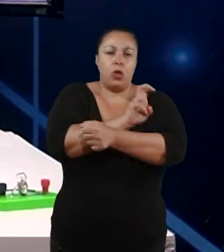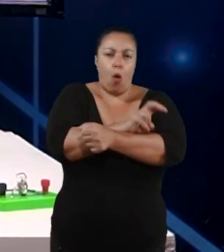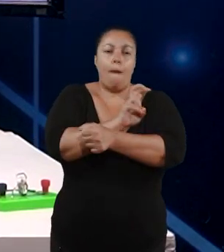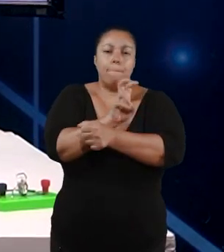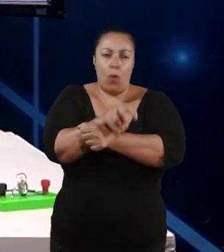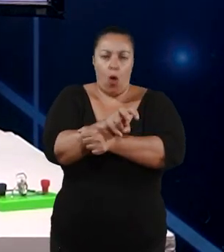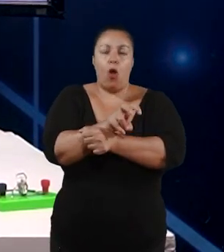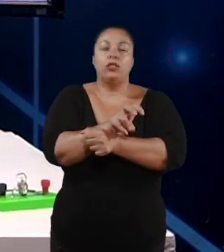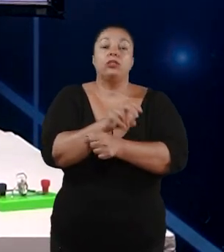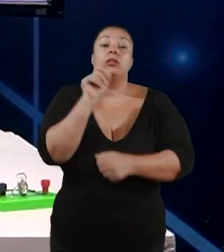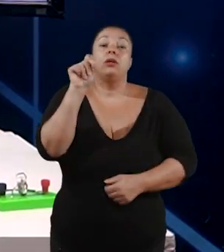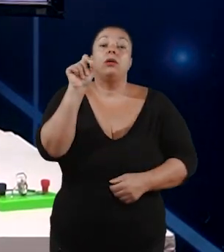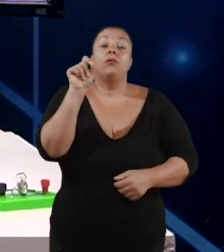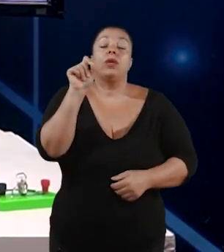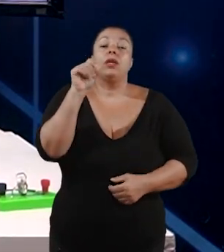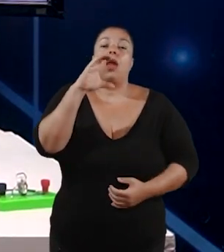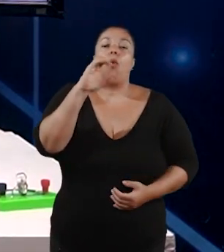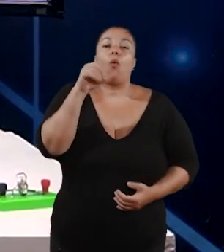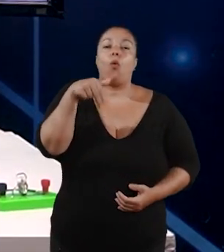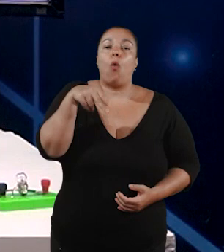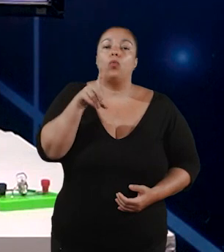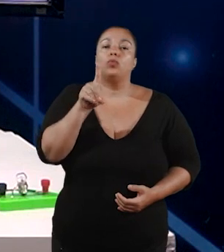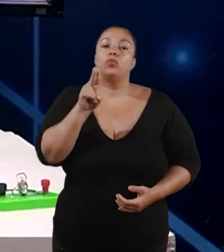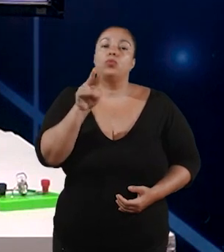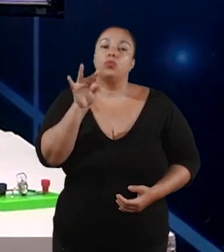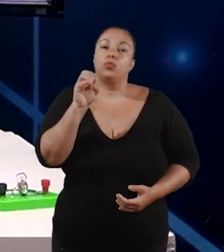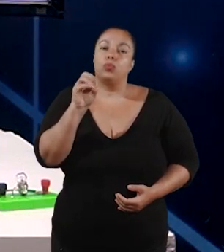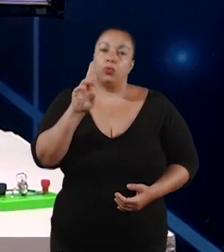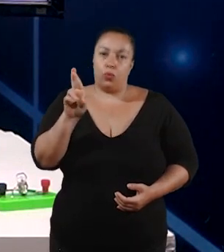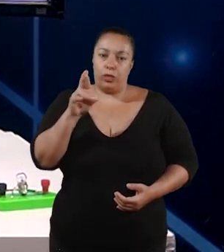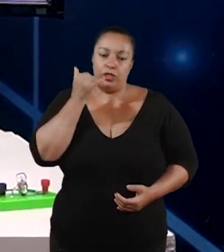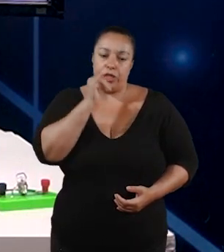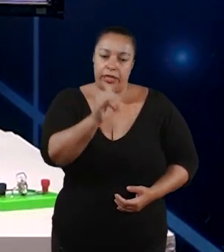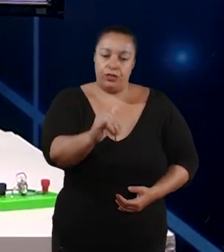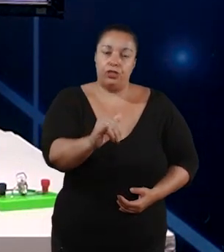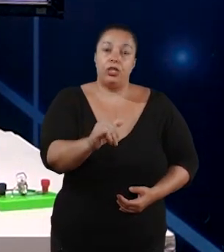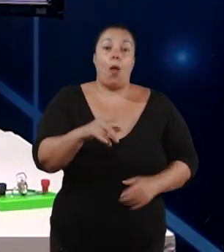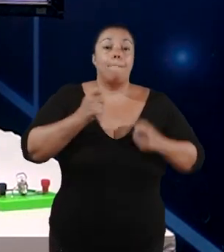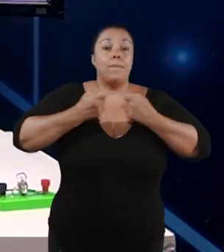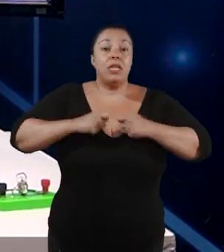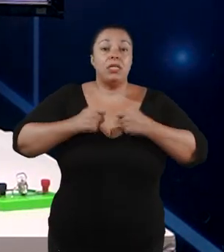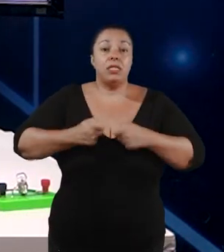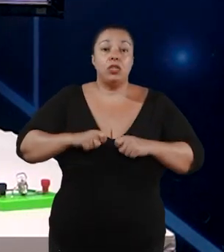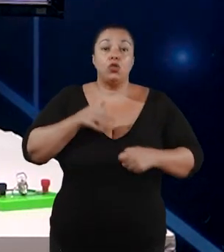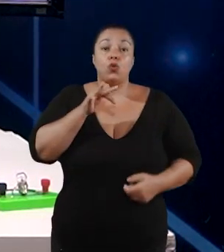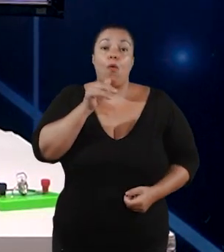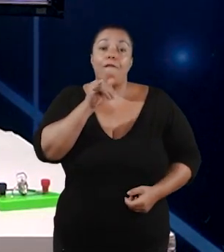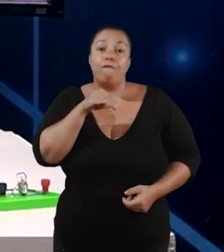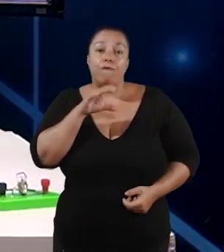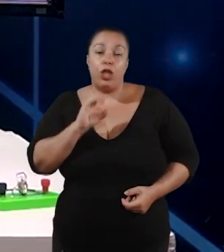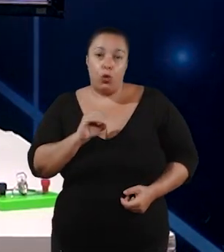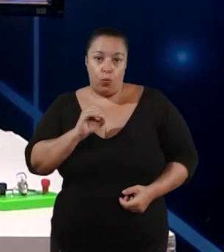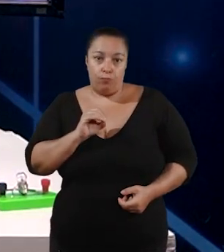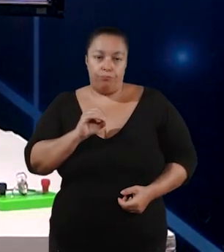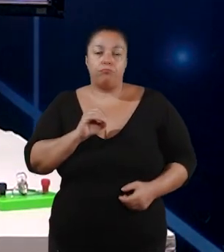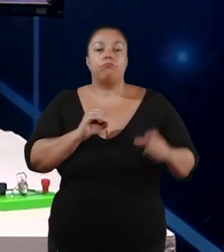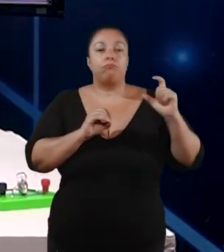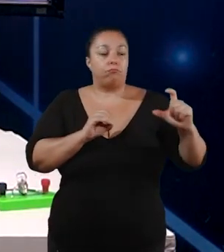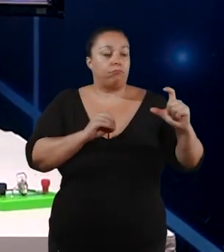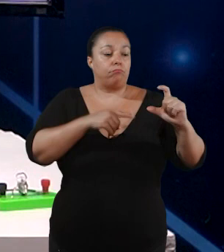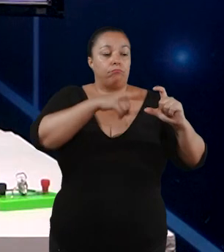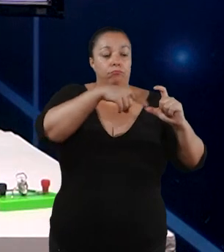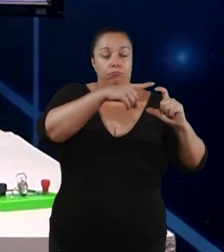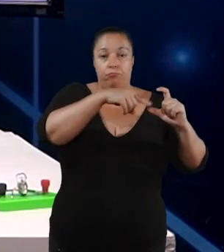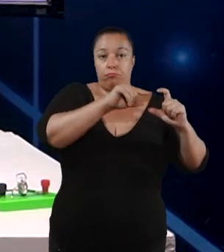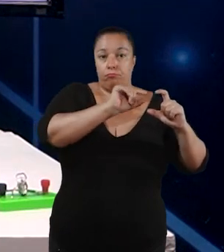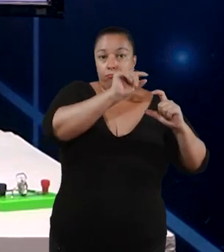de energia. Quem que é o condutor de energia? Eu preciso o fio ligando. O fio sai da bateria, vai até na lâmpada, aí sai um outro fio da lâmpada,